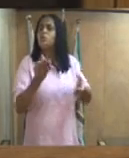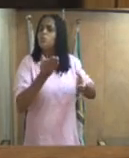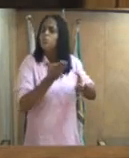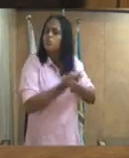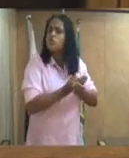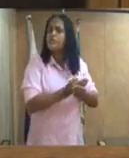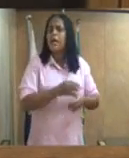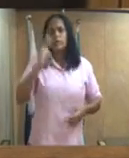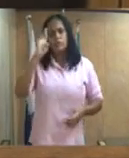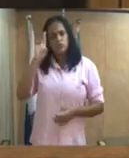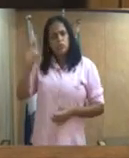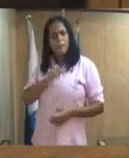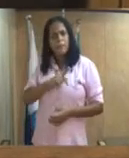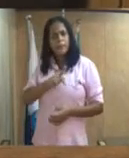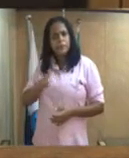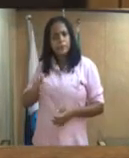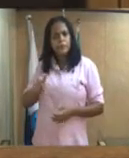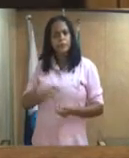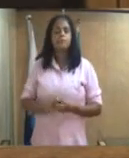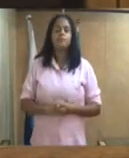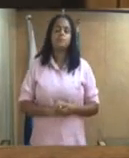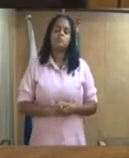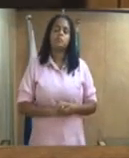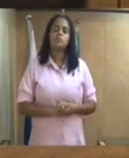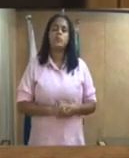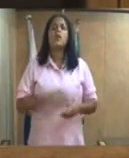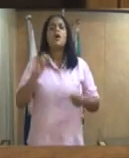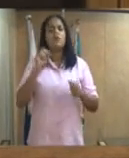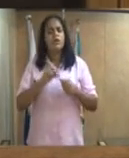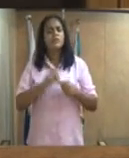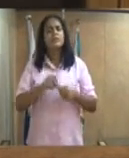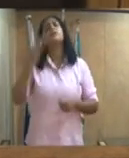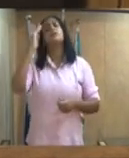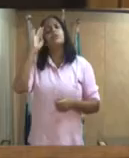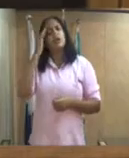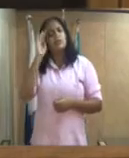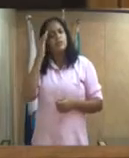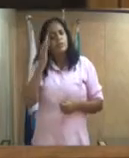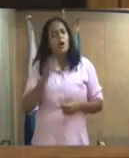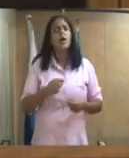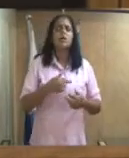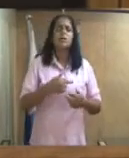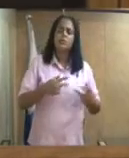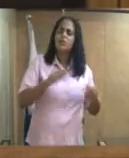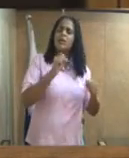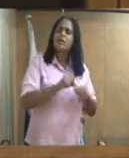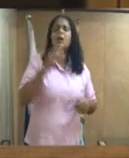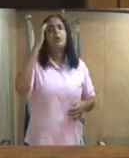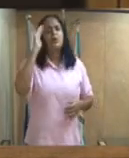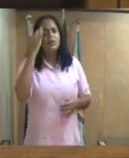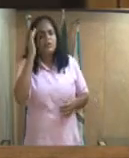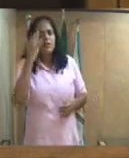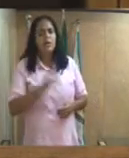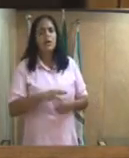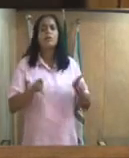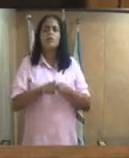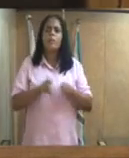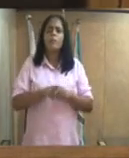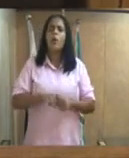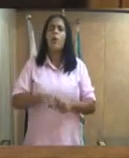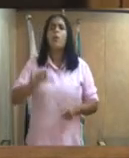senhor presidente. Que foi o entendimento de Vossa Excelência, o entendimento do líder de